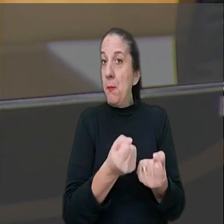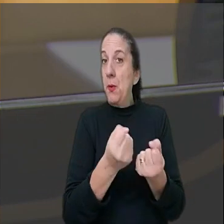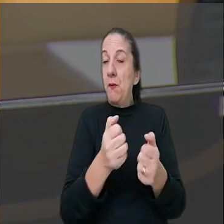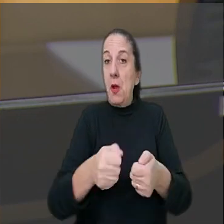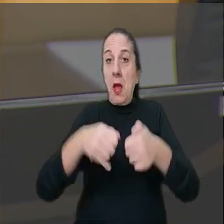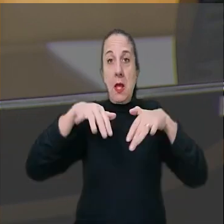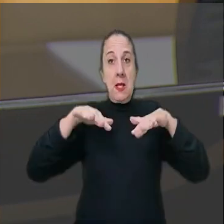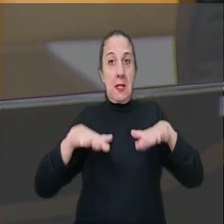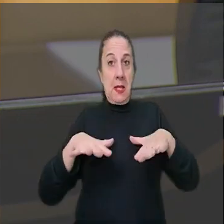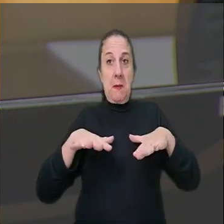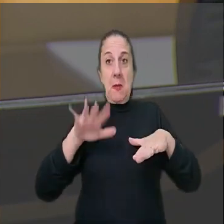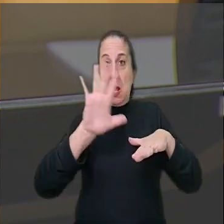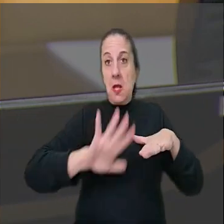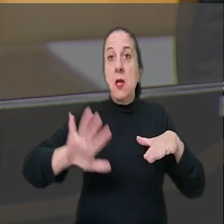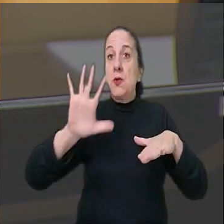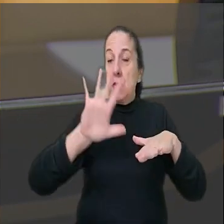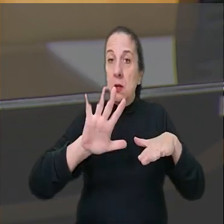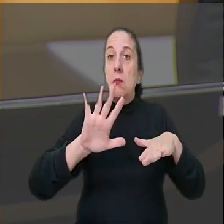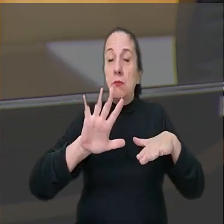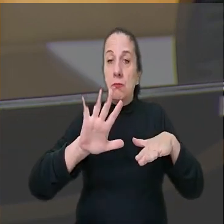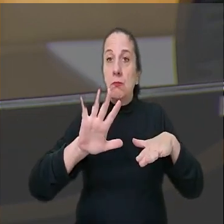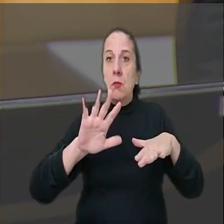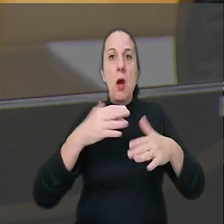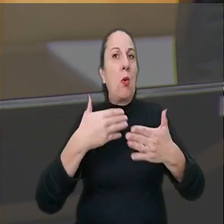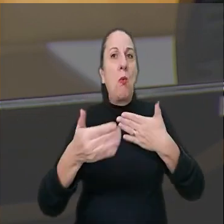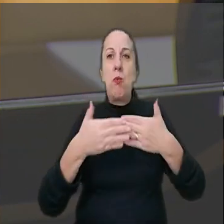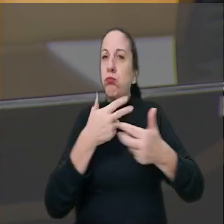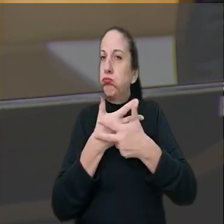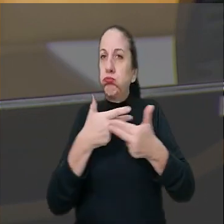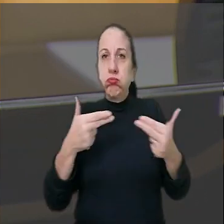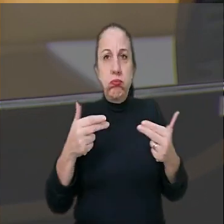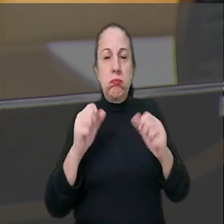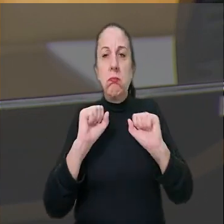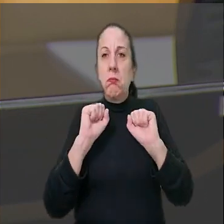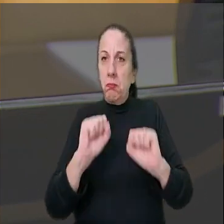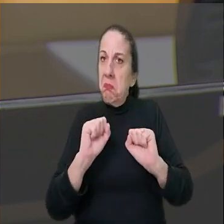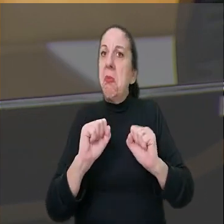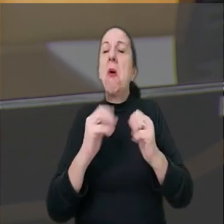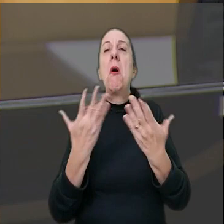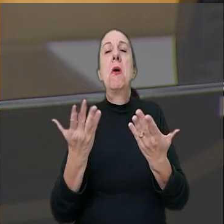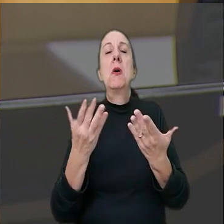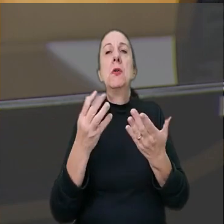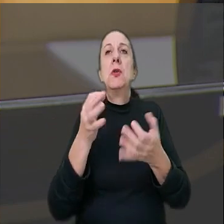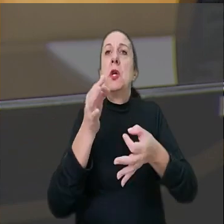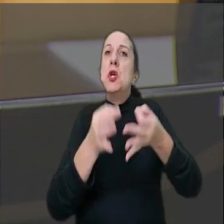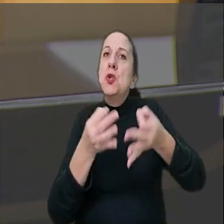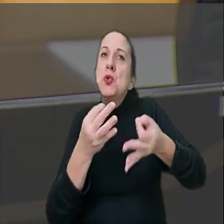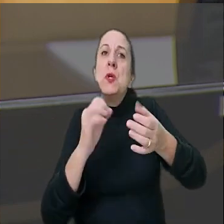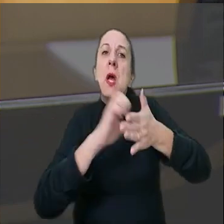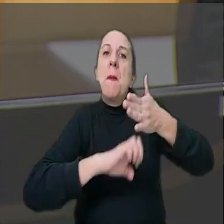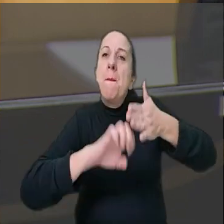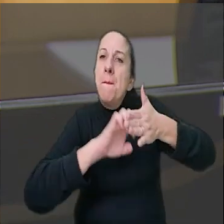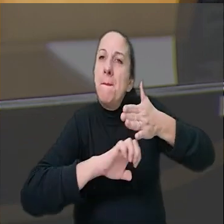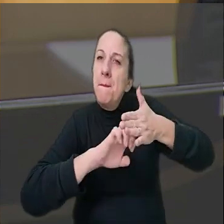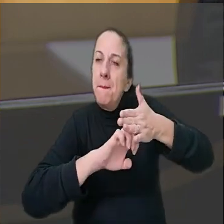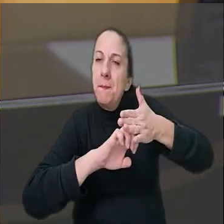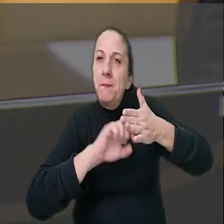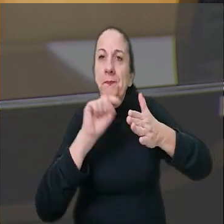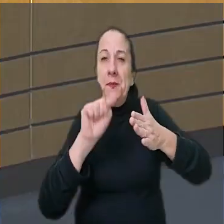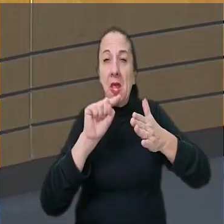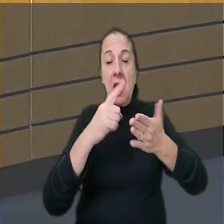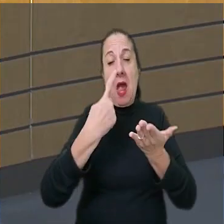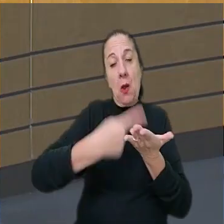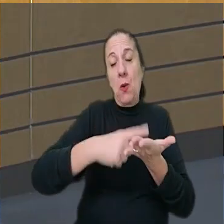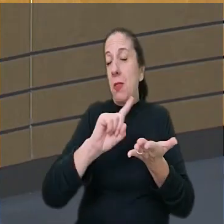plano aprovado pela Assembleia Geral de Credores, de modo que qualquer transação deve ser habilitada no juízo